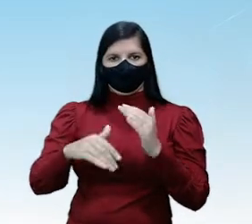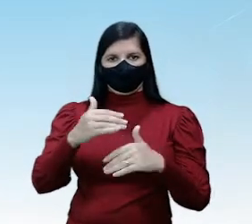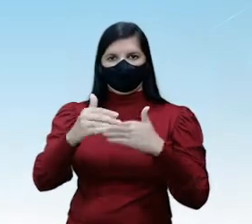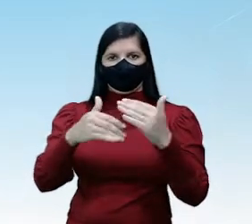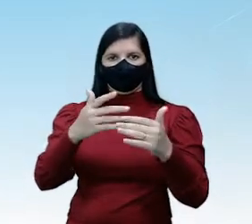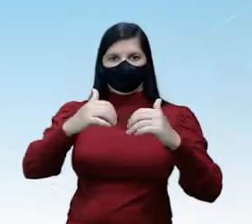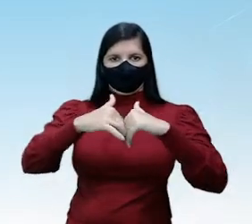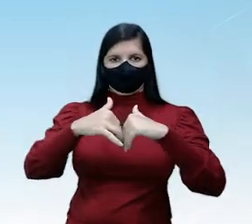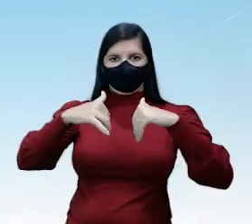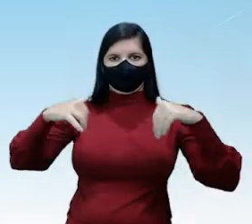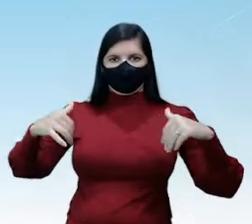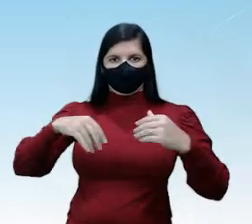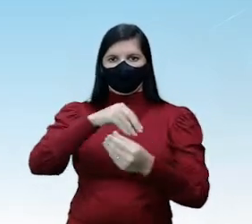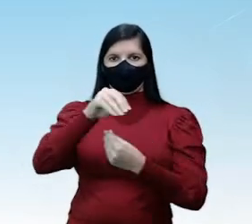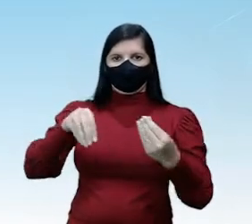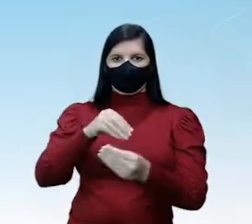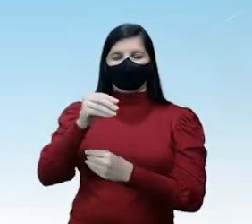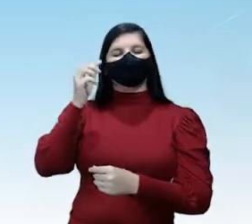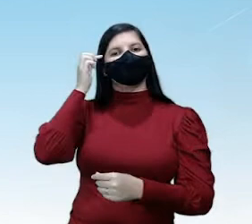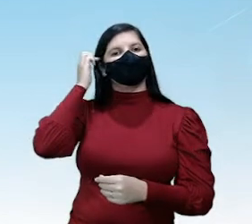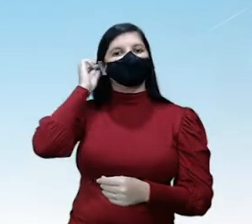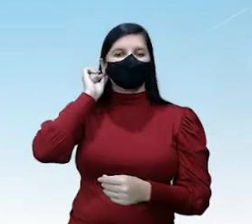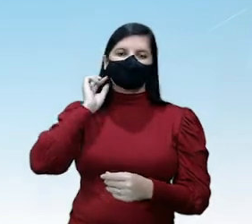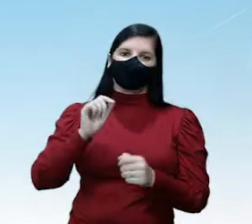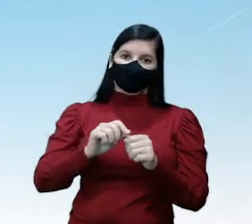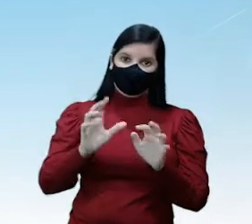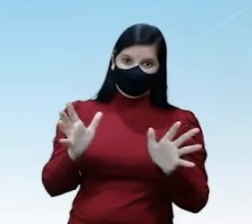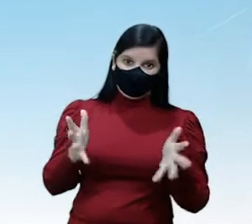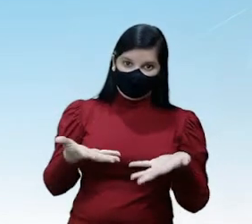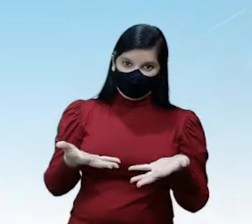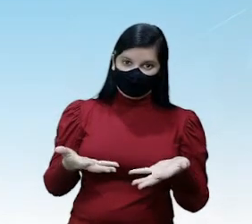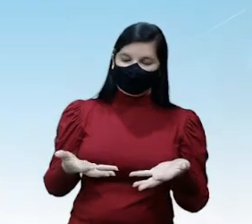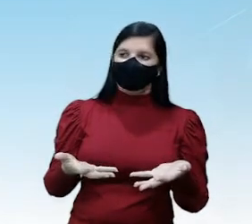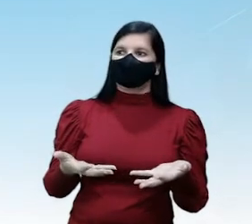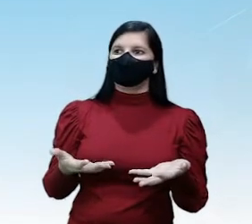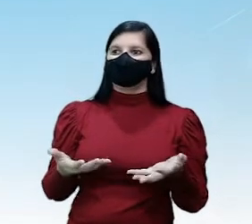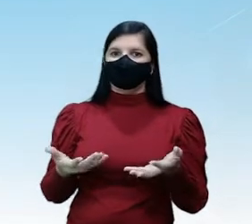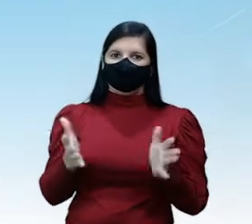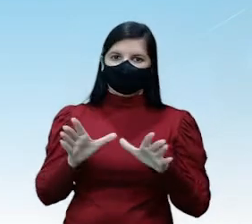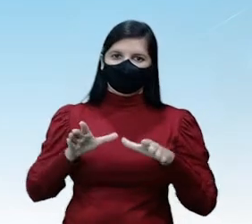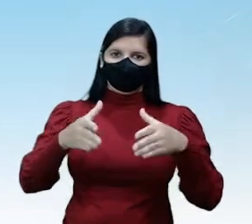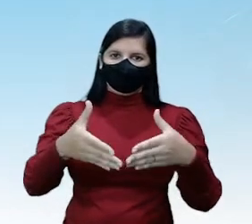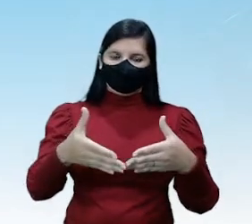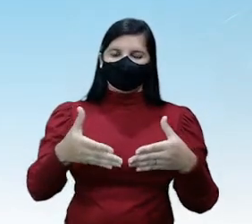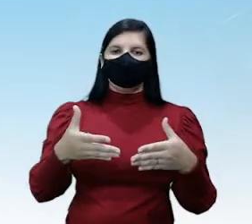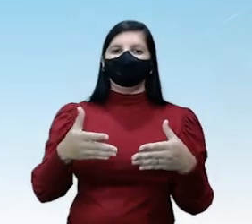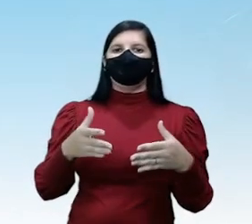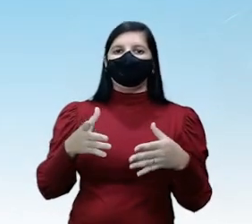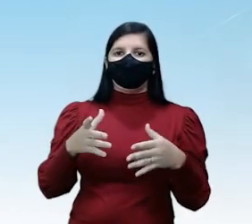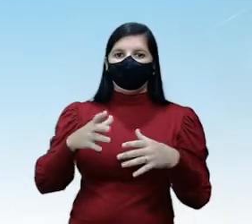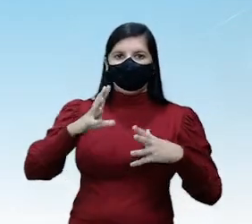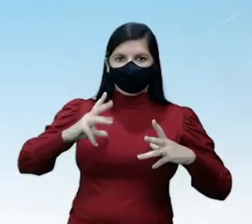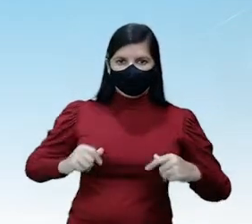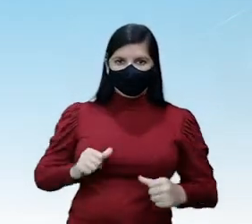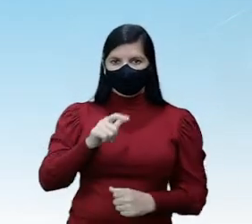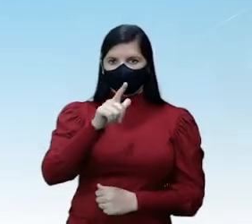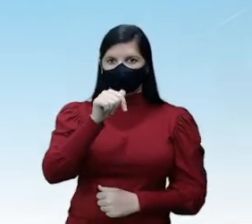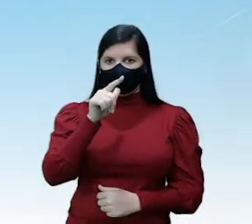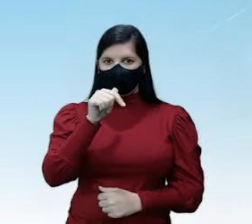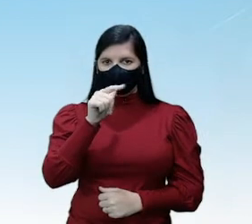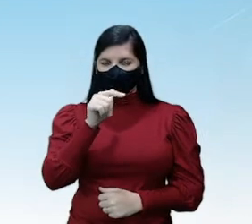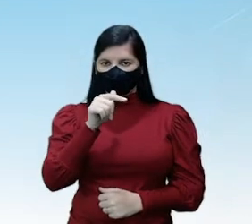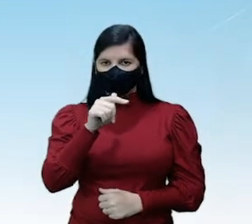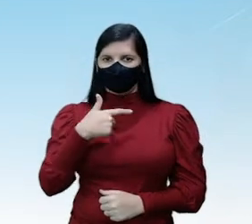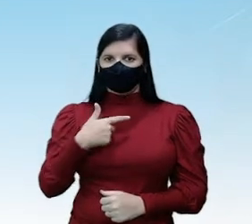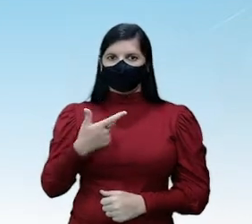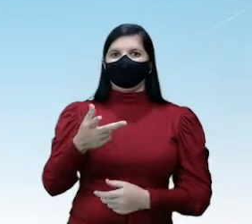processo de separação de misturas. Para fazer esse processo aí, focando na questão do tratamento da água, nós